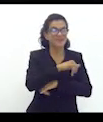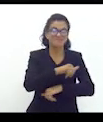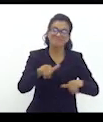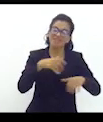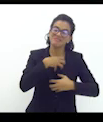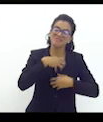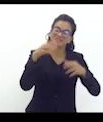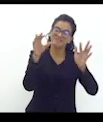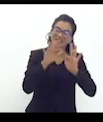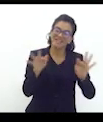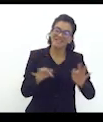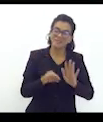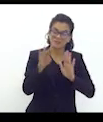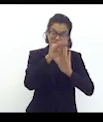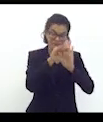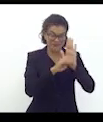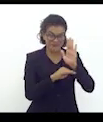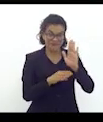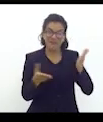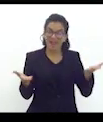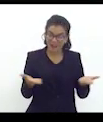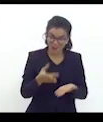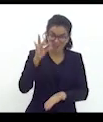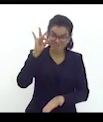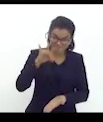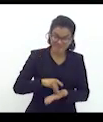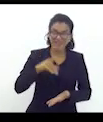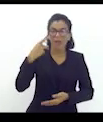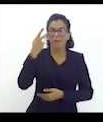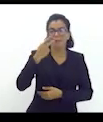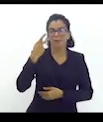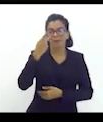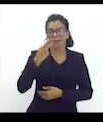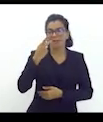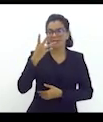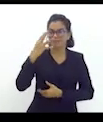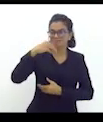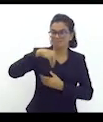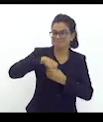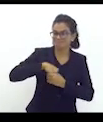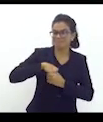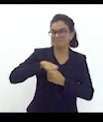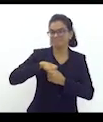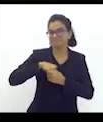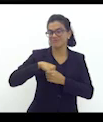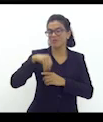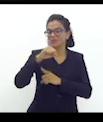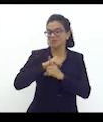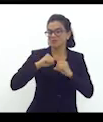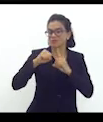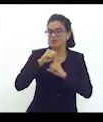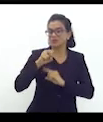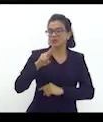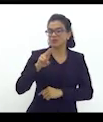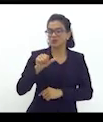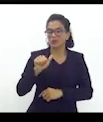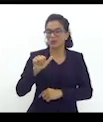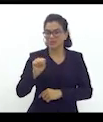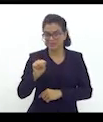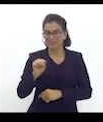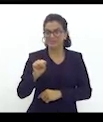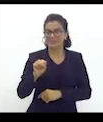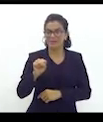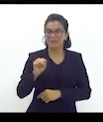fico feliz do programa Criança Feliz agora ser uma política instituída dentro do SUAS, que é